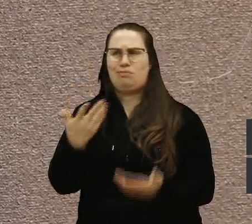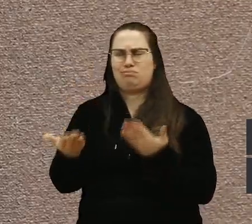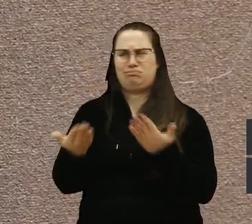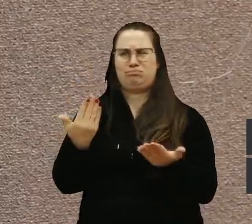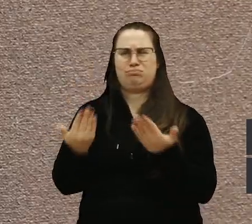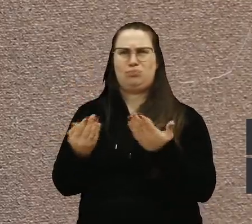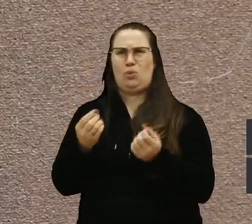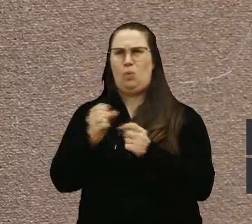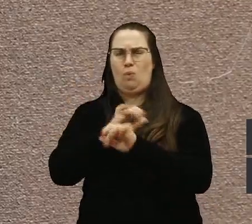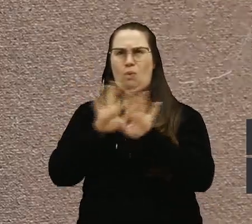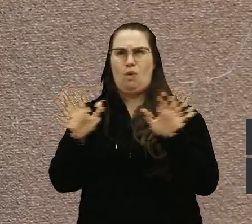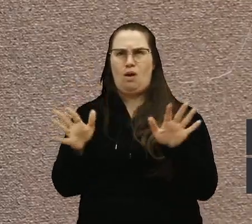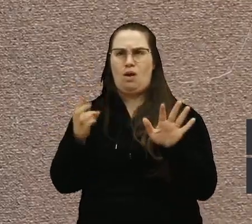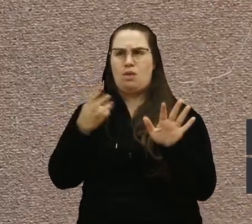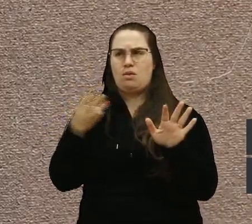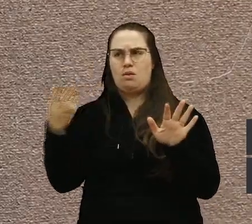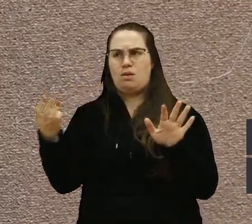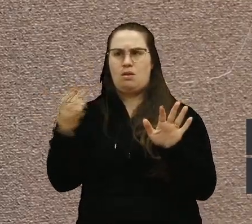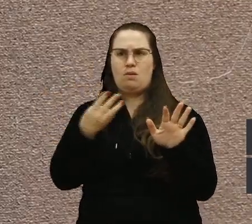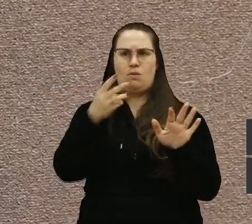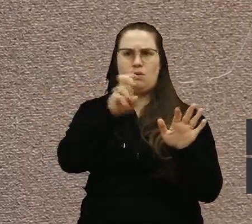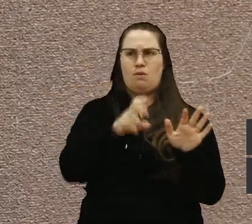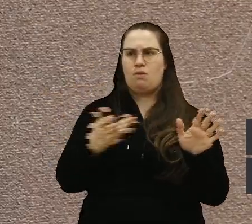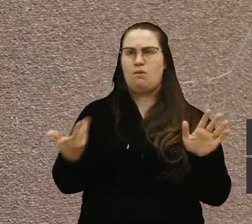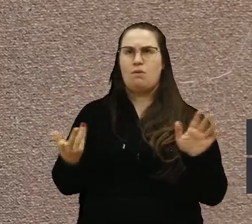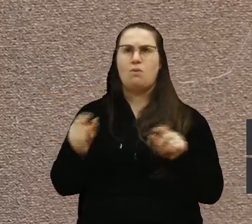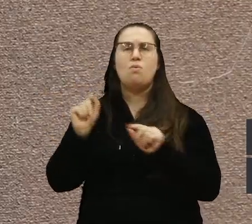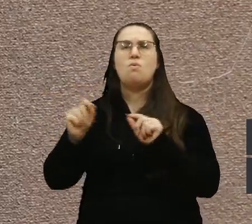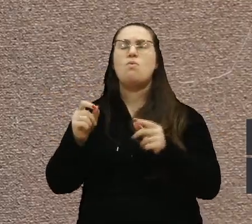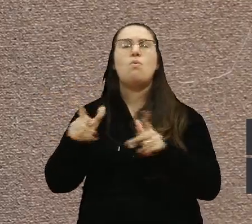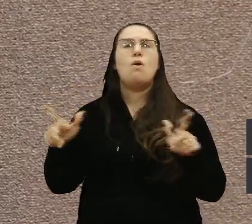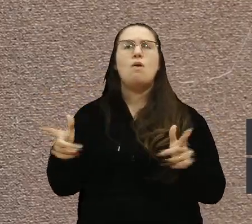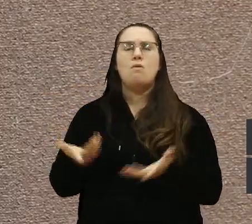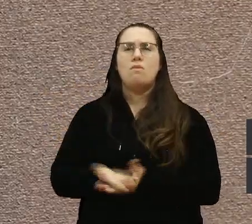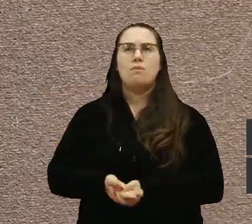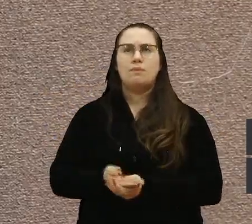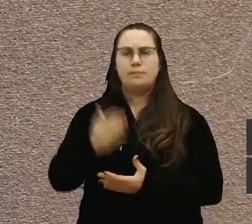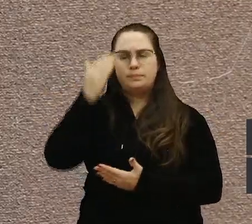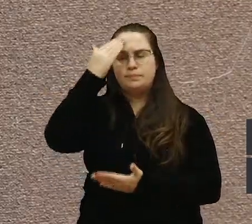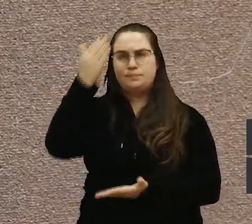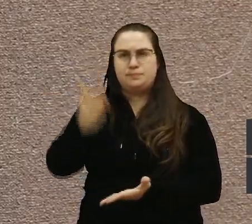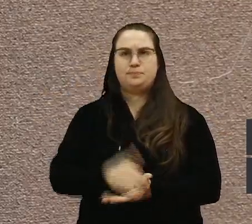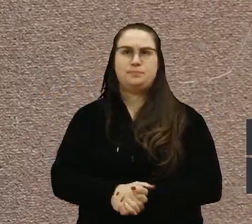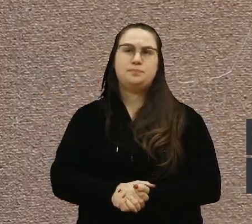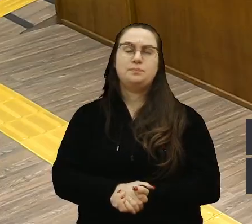ficar esclarecido aqui, é 33 milhões ou 35 milhões? Fica a minha pergunta. Muito obrigado.